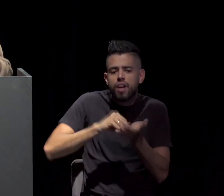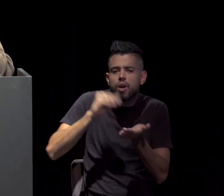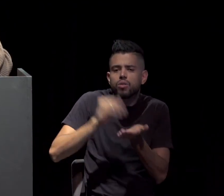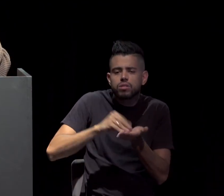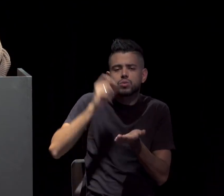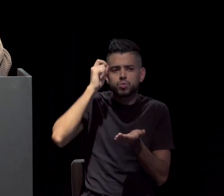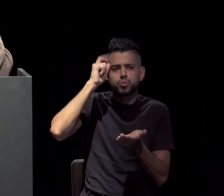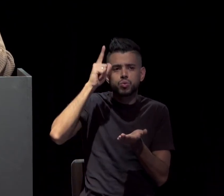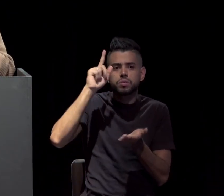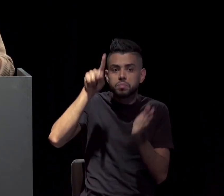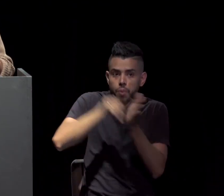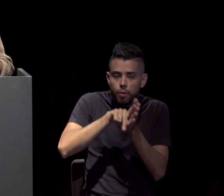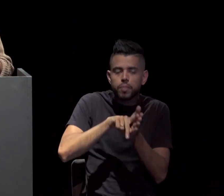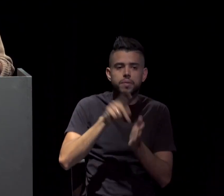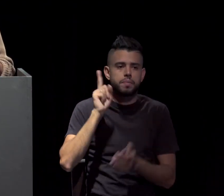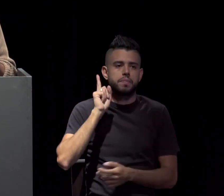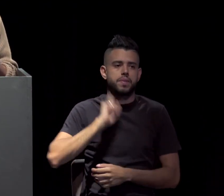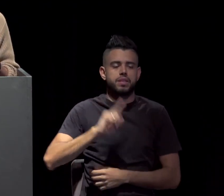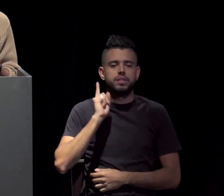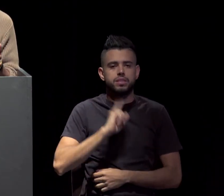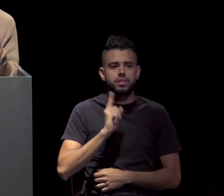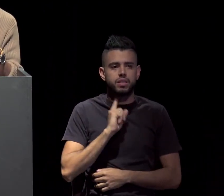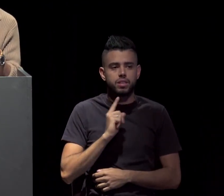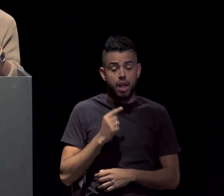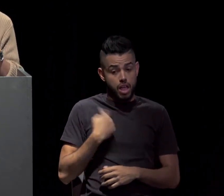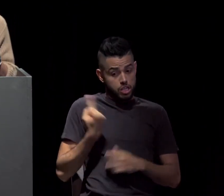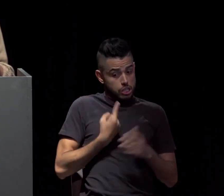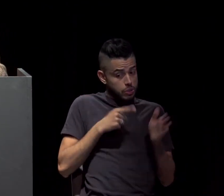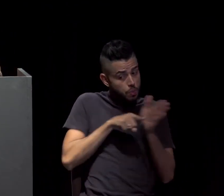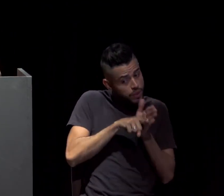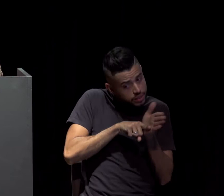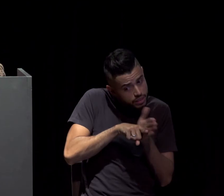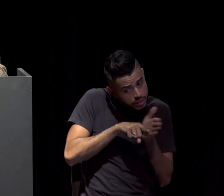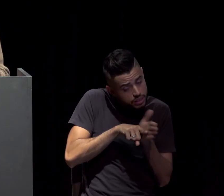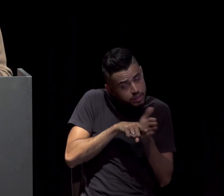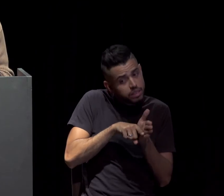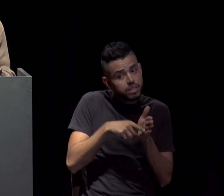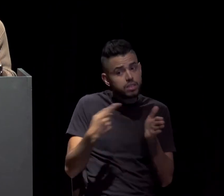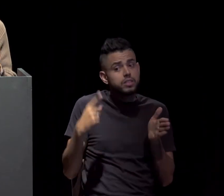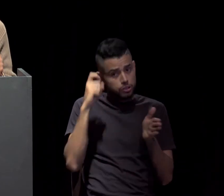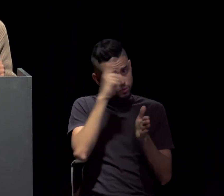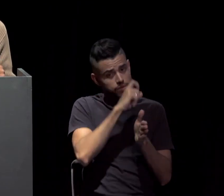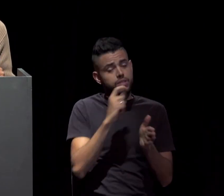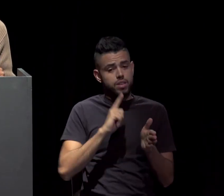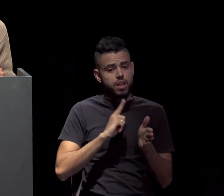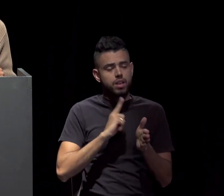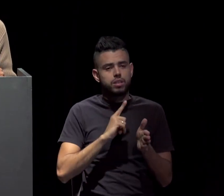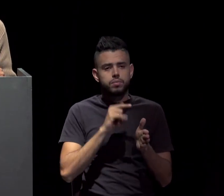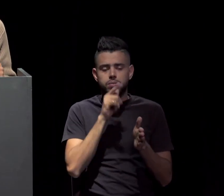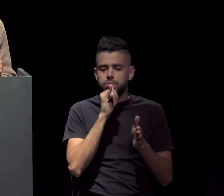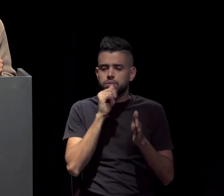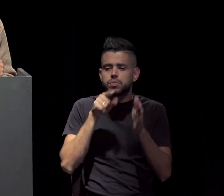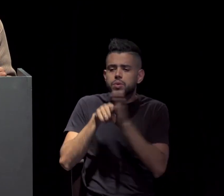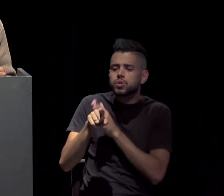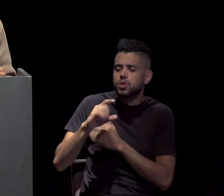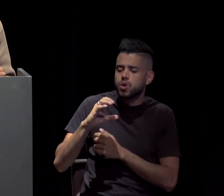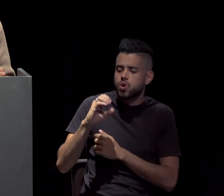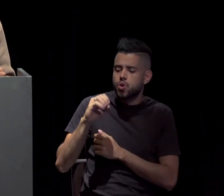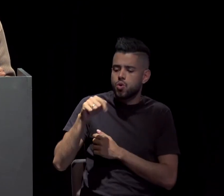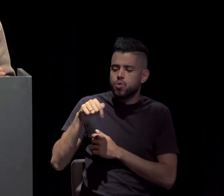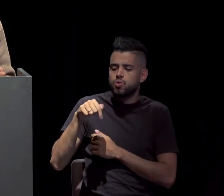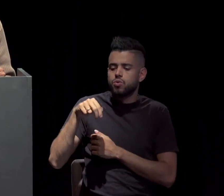como pesquisadores, nos deparamos com muitas dificuldades. O caso do Congado, por exemplo, você pergunta para um devoto do Congado qual é a religião